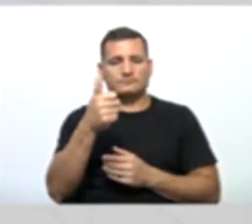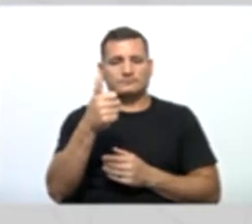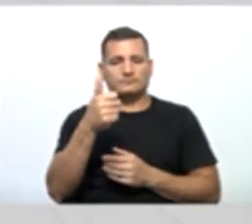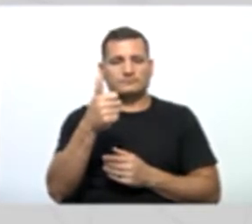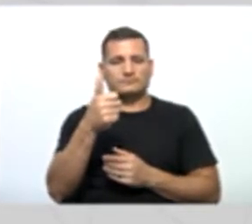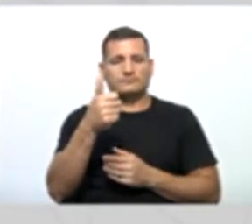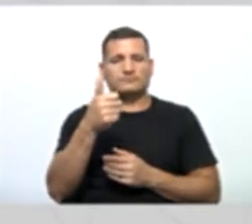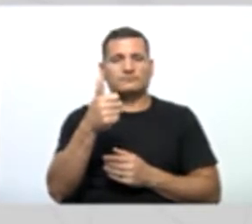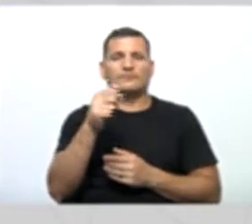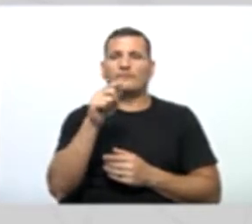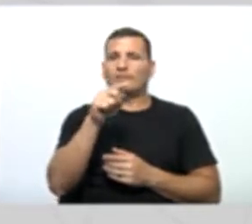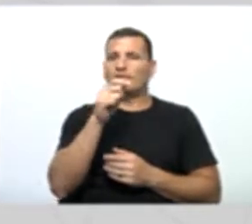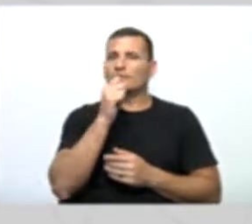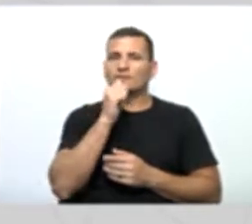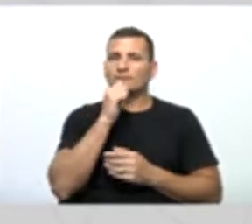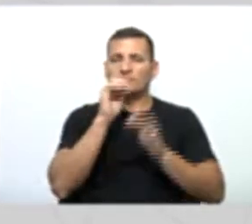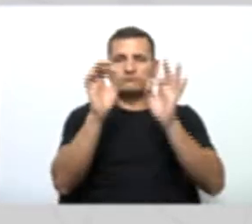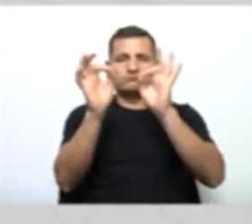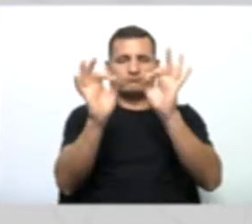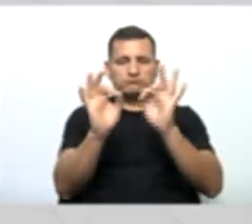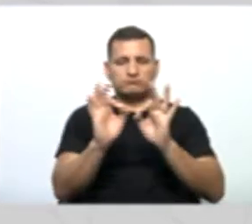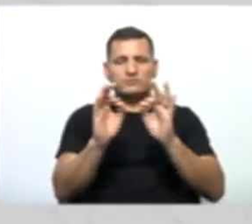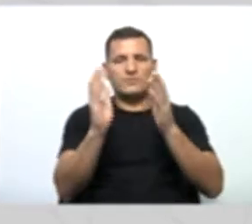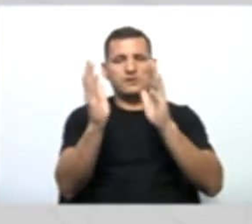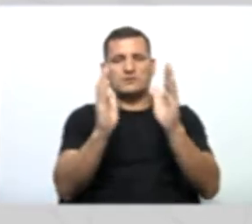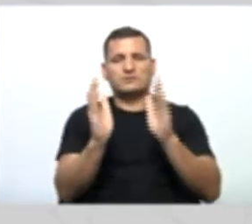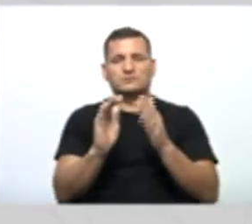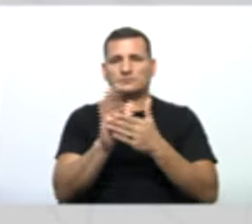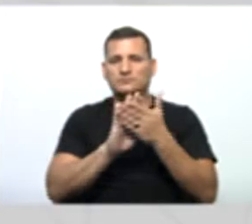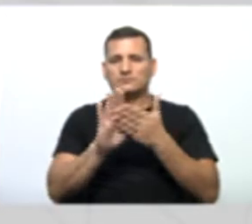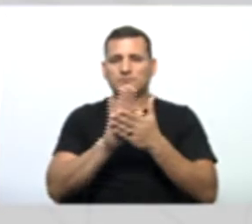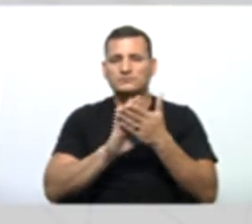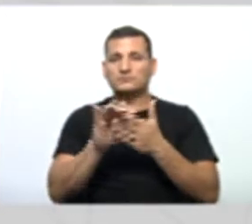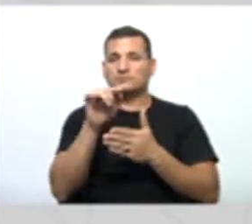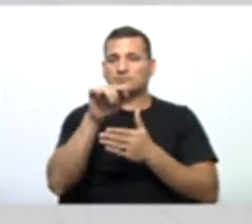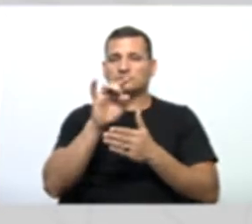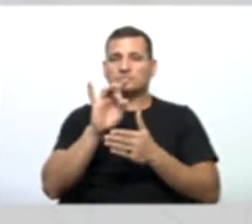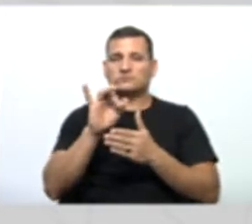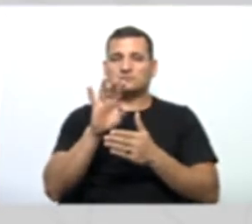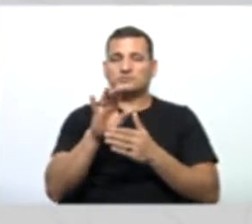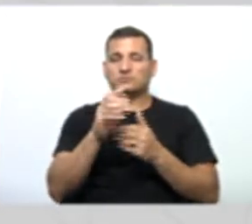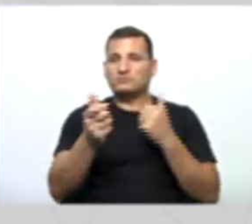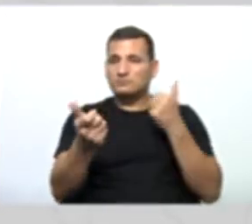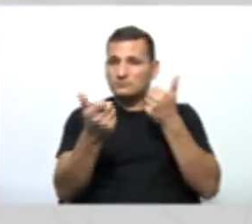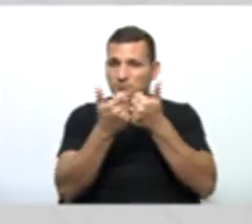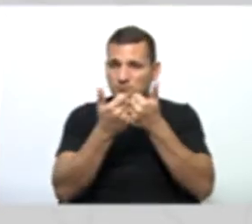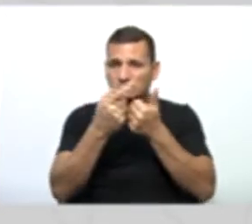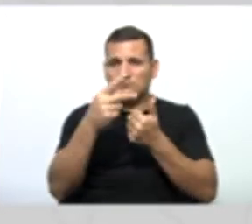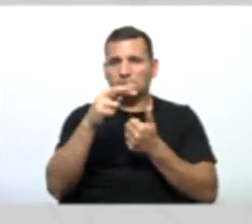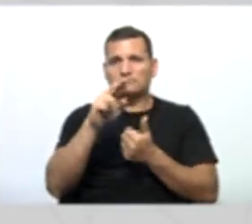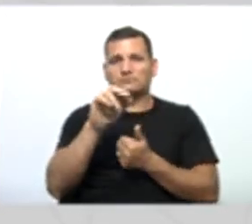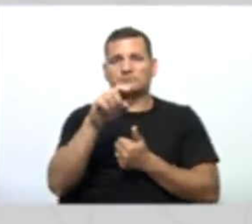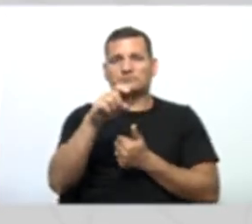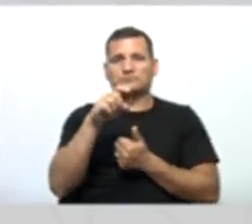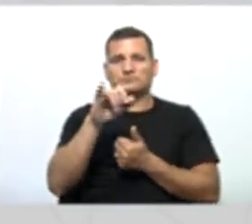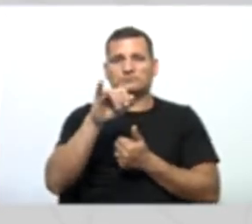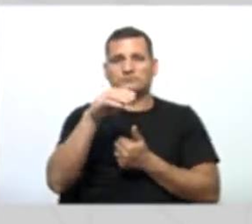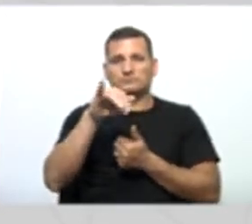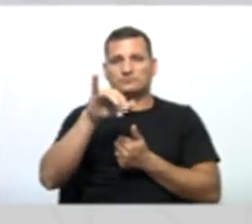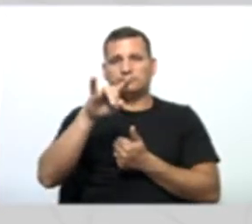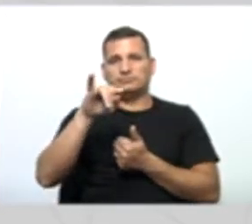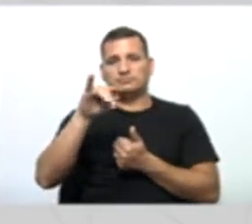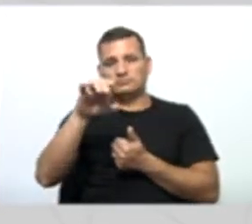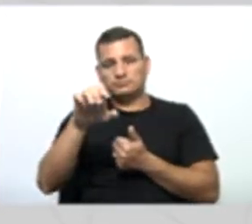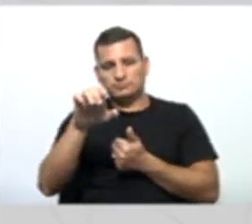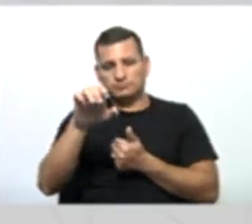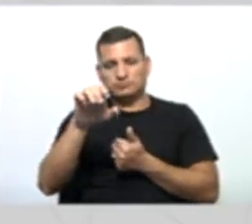nenhuma formatação ainda. Nós estamos aqui só aplicando o princípio da proximidade. Veja bem, ó, a